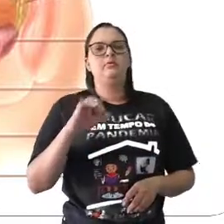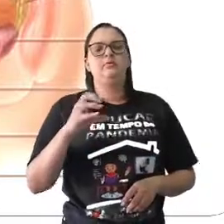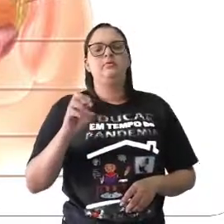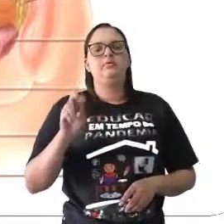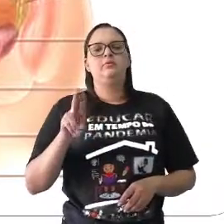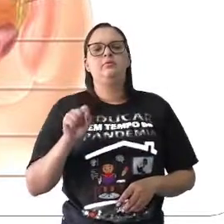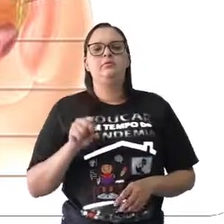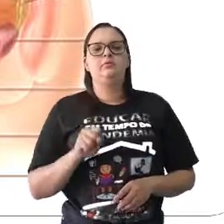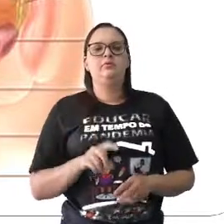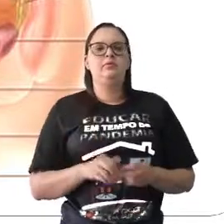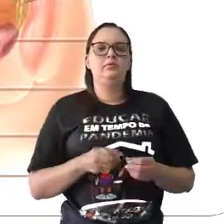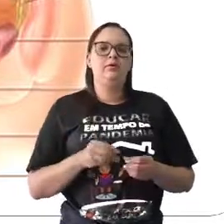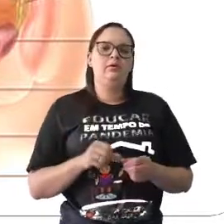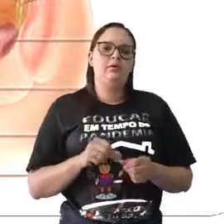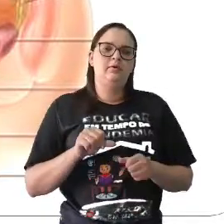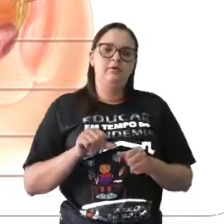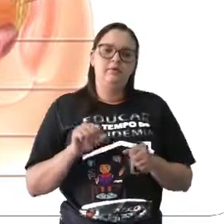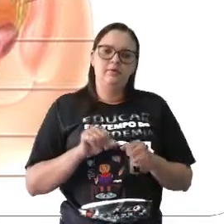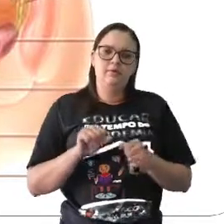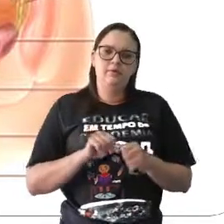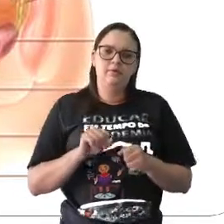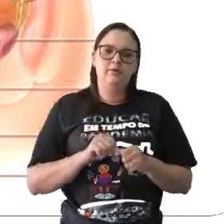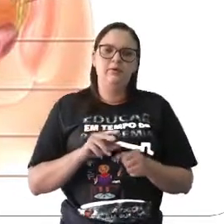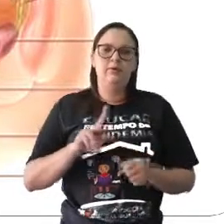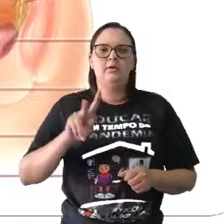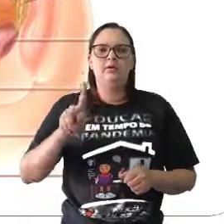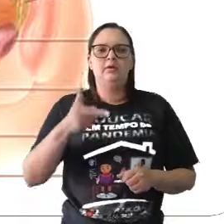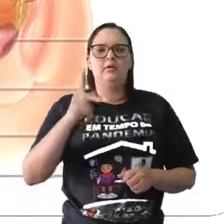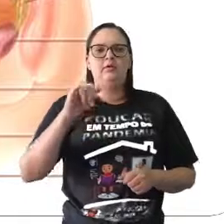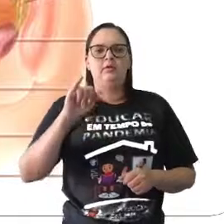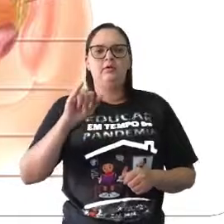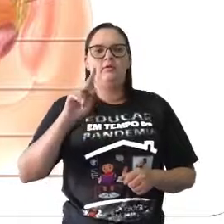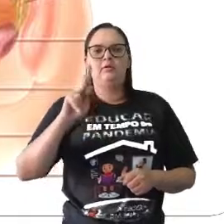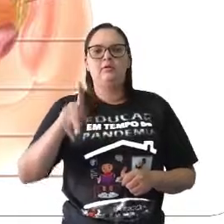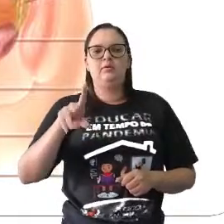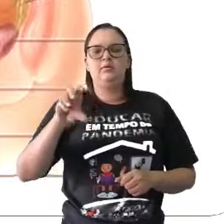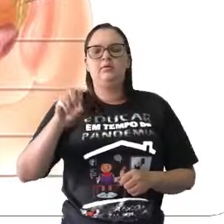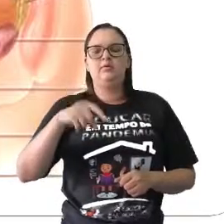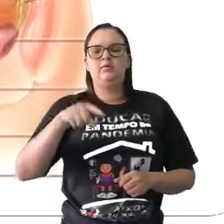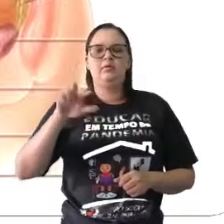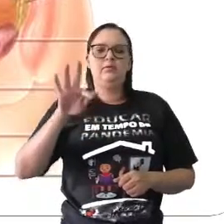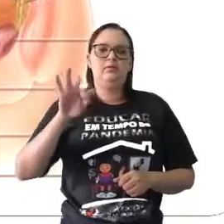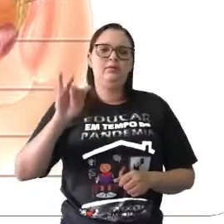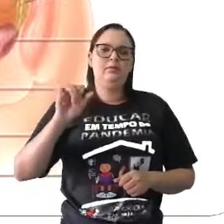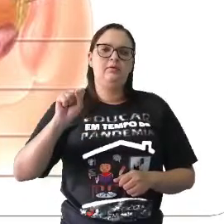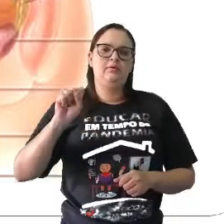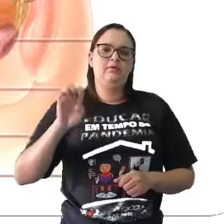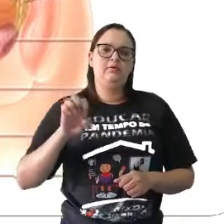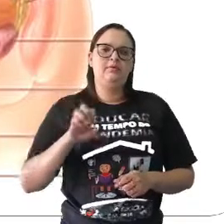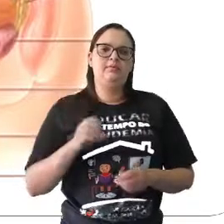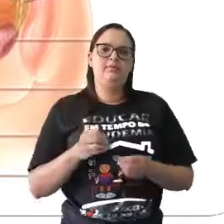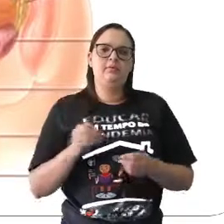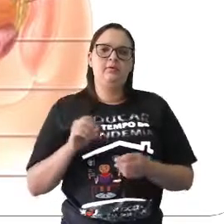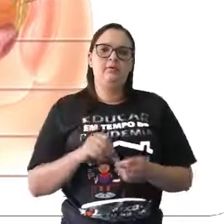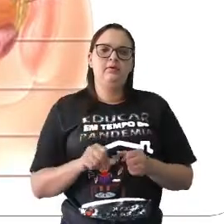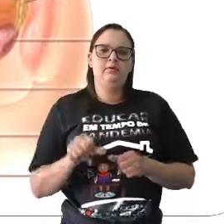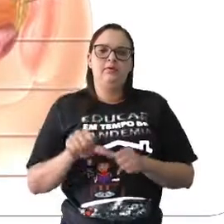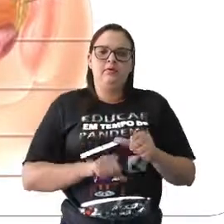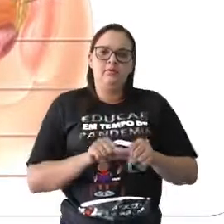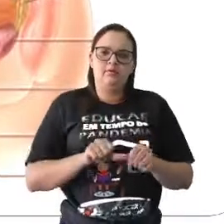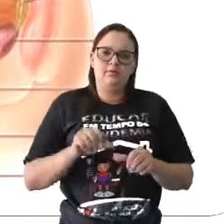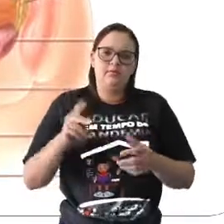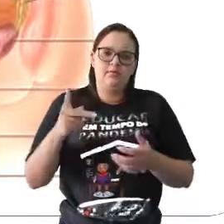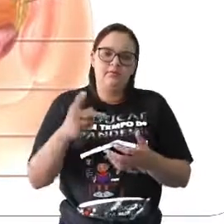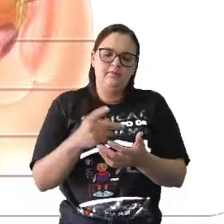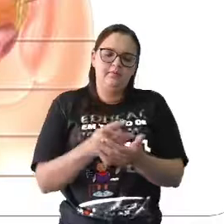A hipófise vai produzir esses hormônios e esses hormônios, que são substâncias químicas, vão pela corrente sanguínea, porque a hipófise é